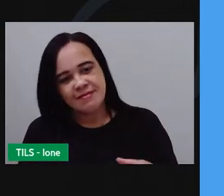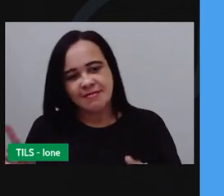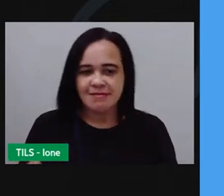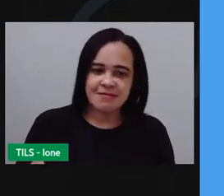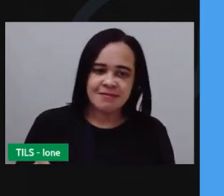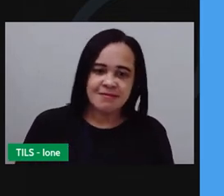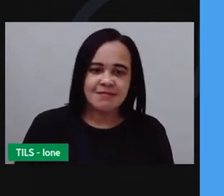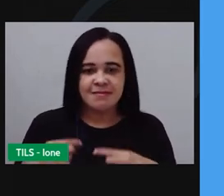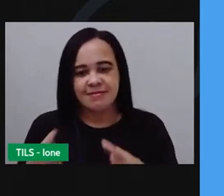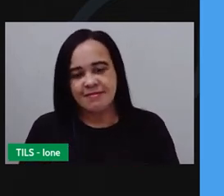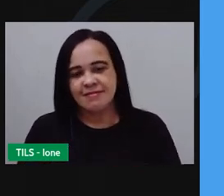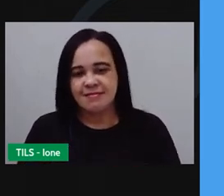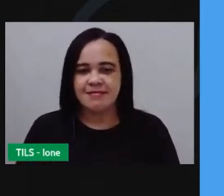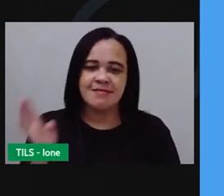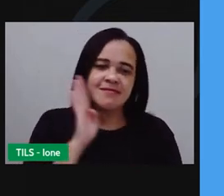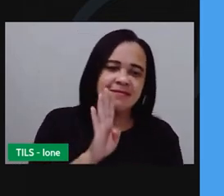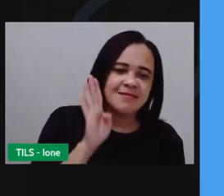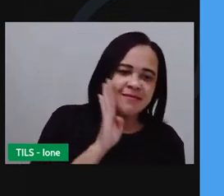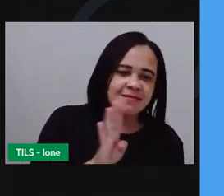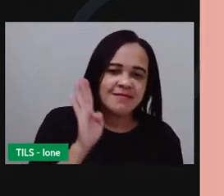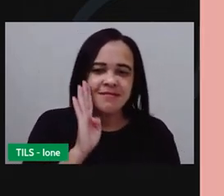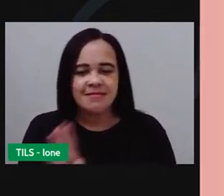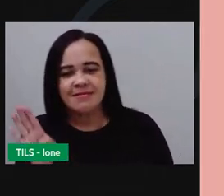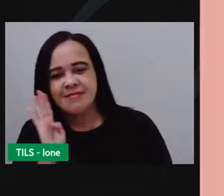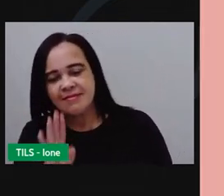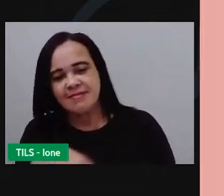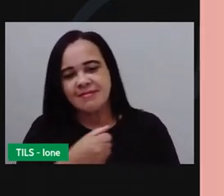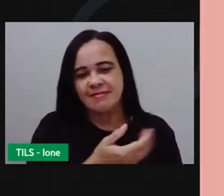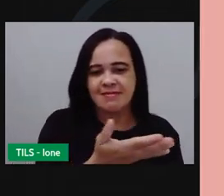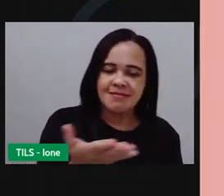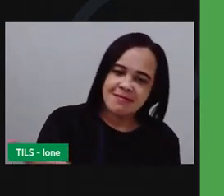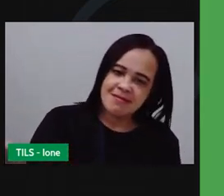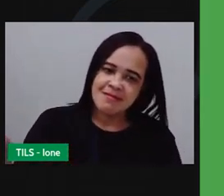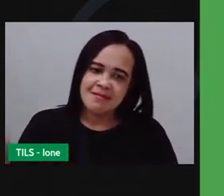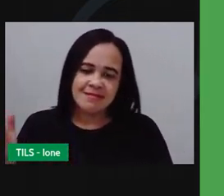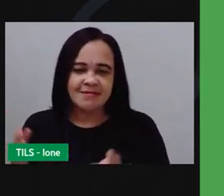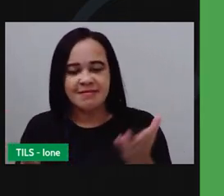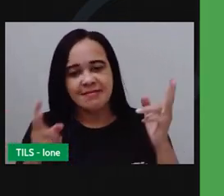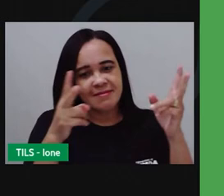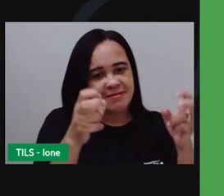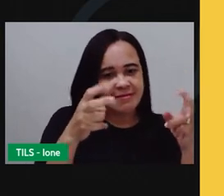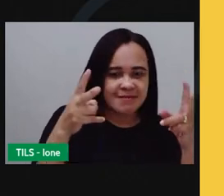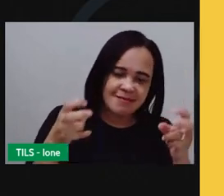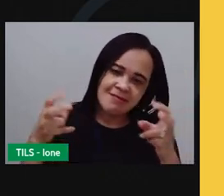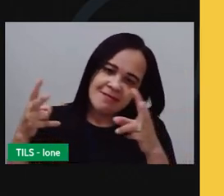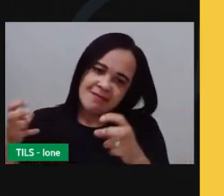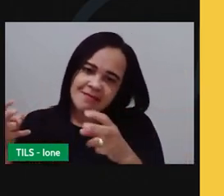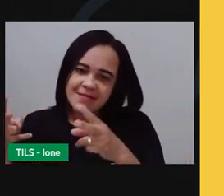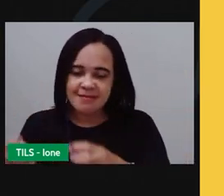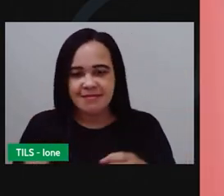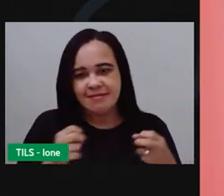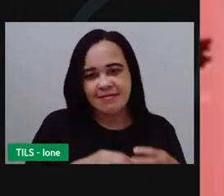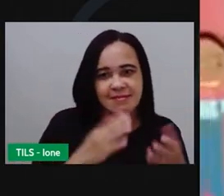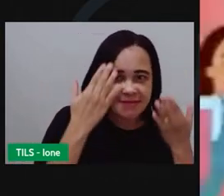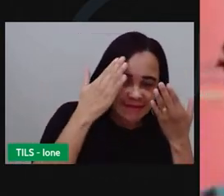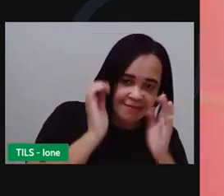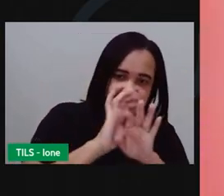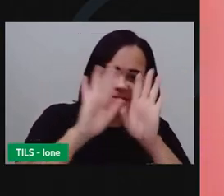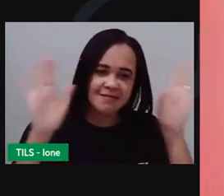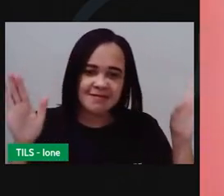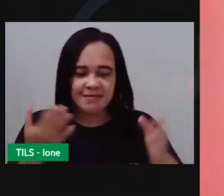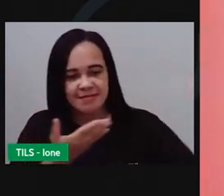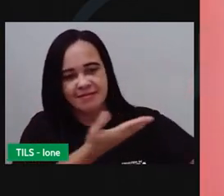Tão legal ó minha gente perceber que é mais feliz quem compreende que a